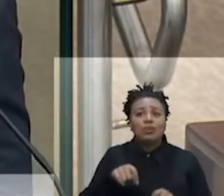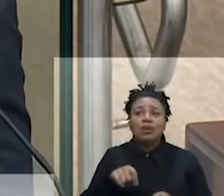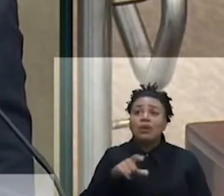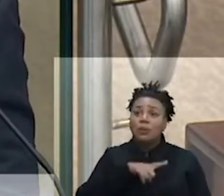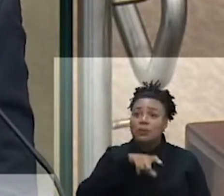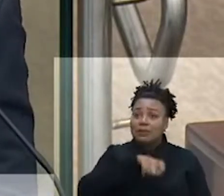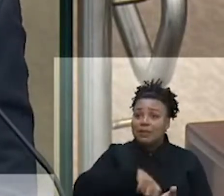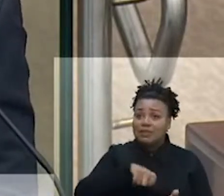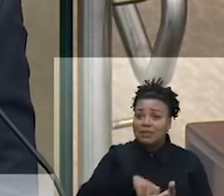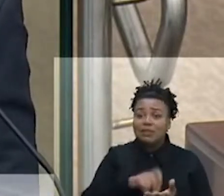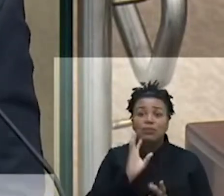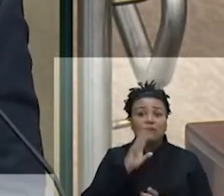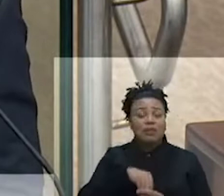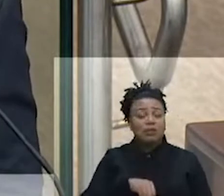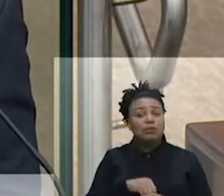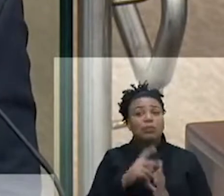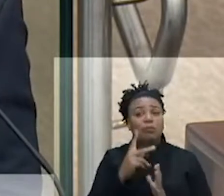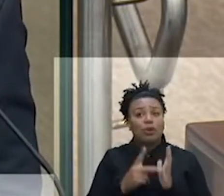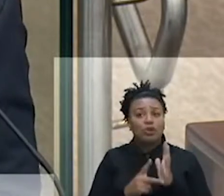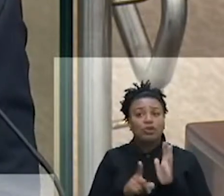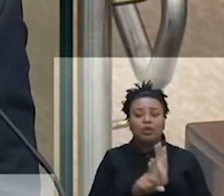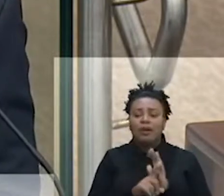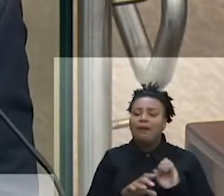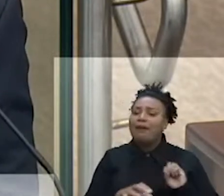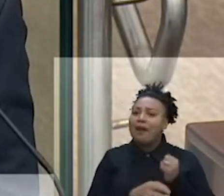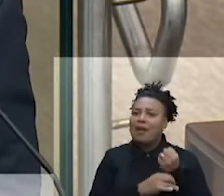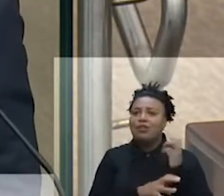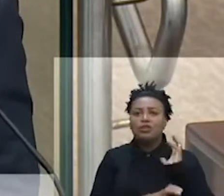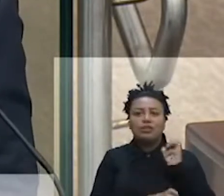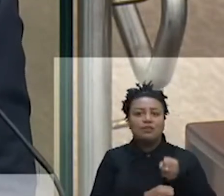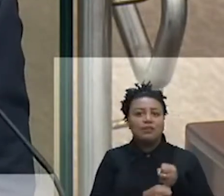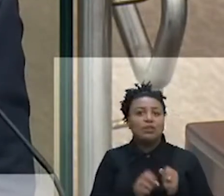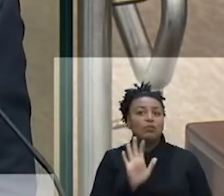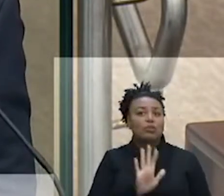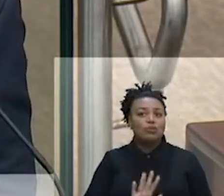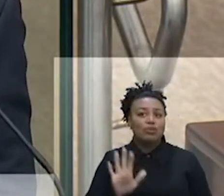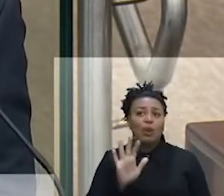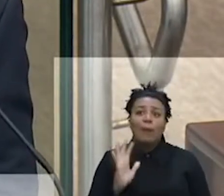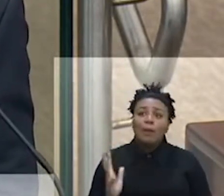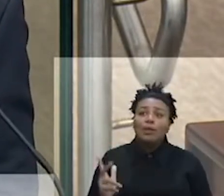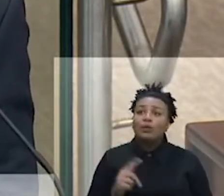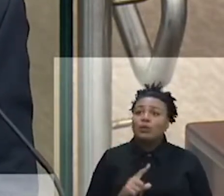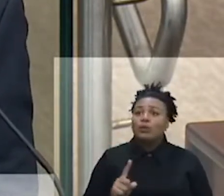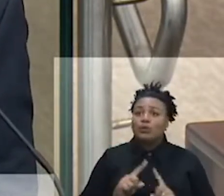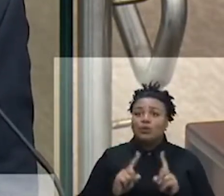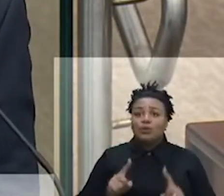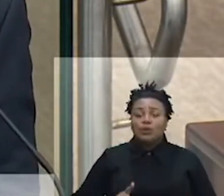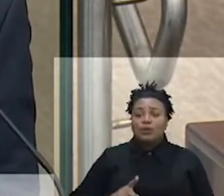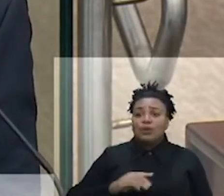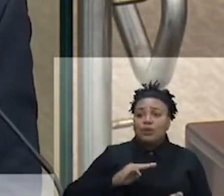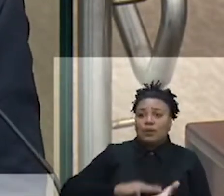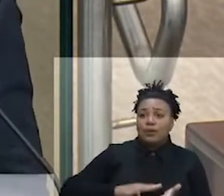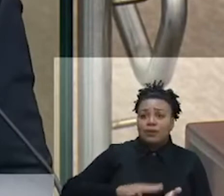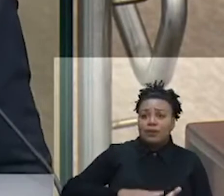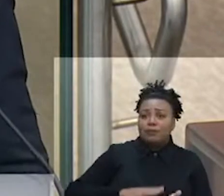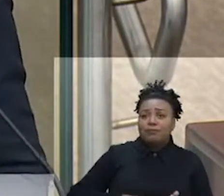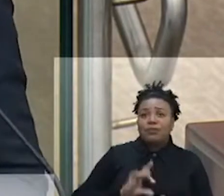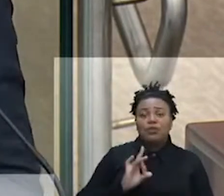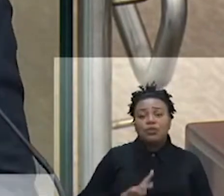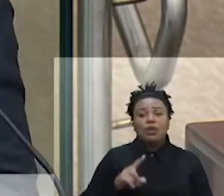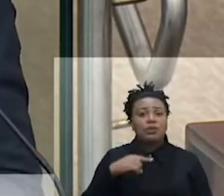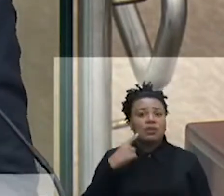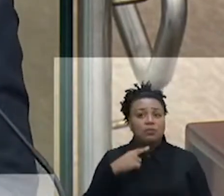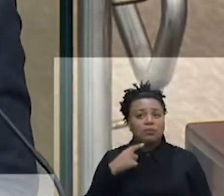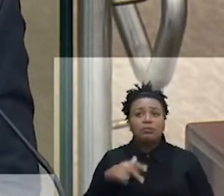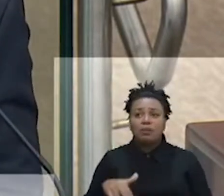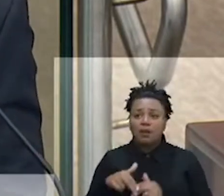que está escrito no projeto garante a revisão geral para todos os servidores e membros, exceto os